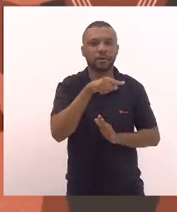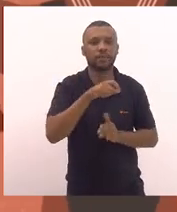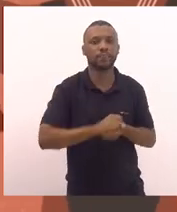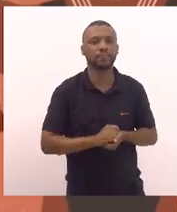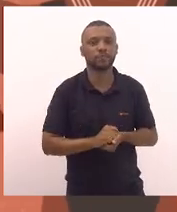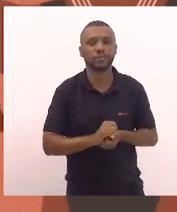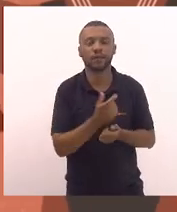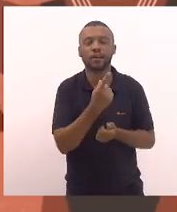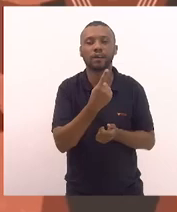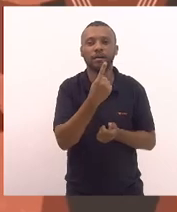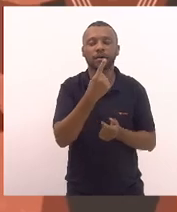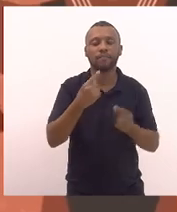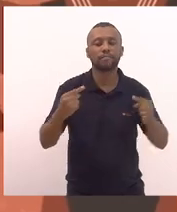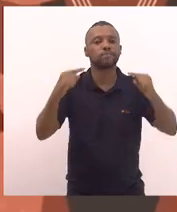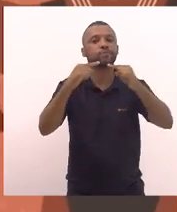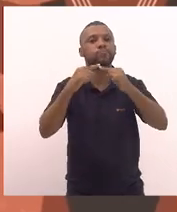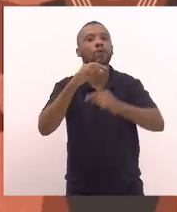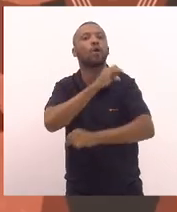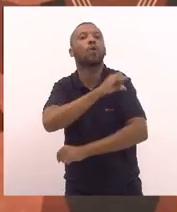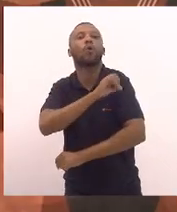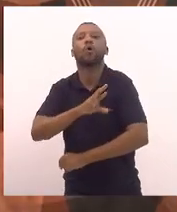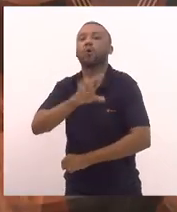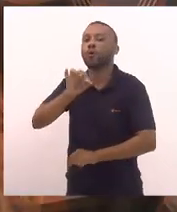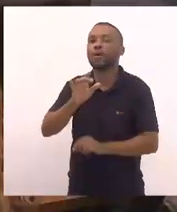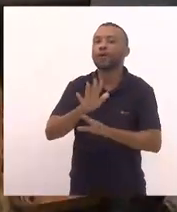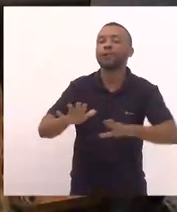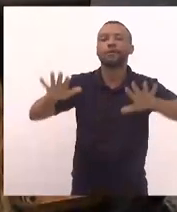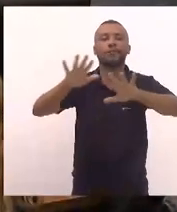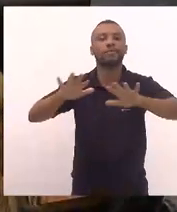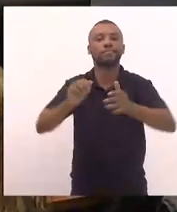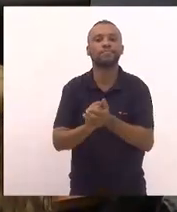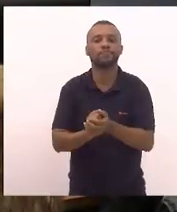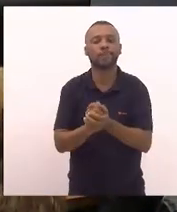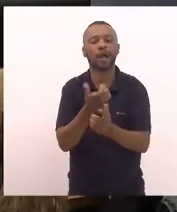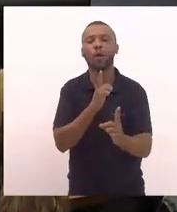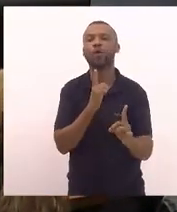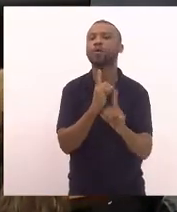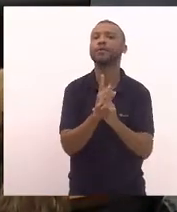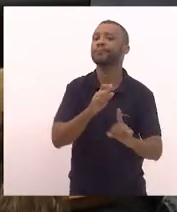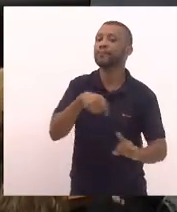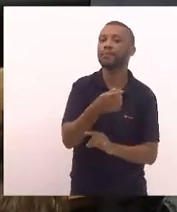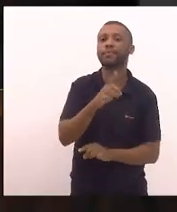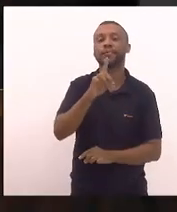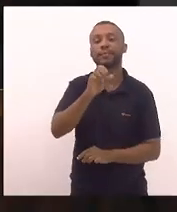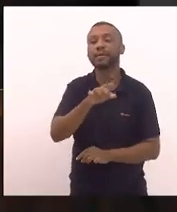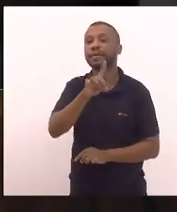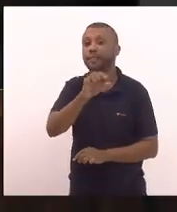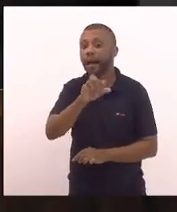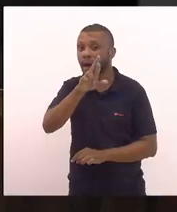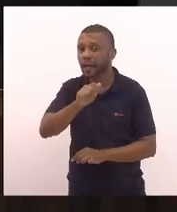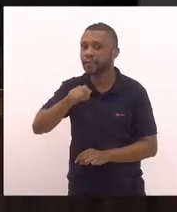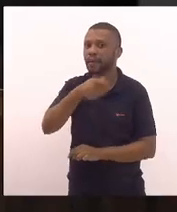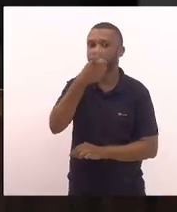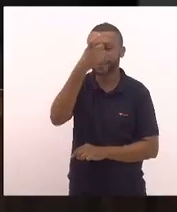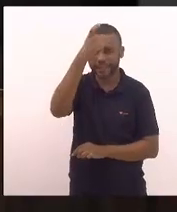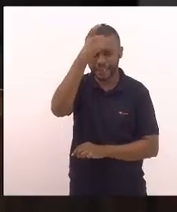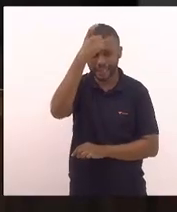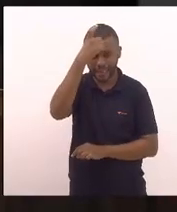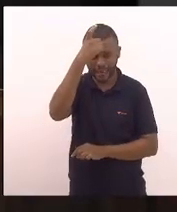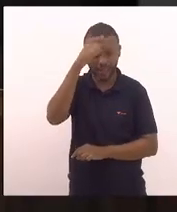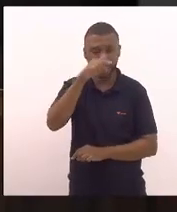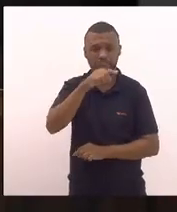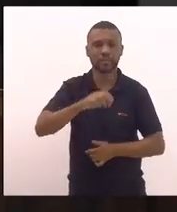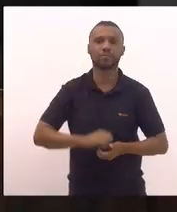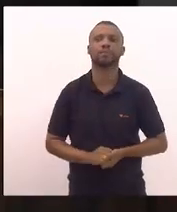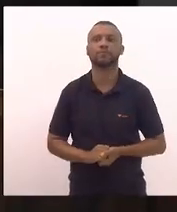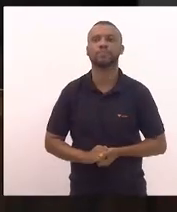a cara do Rio de Janeiro. E aí me deparei com a Dandara. Eu falei, vai ser ela mesmo, vai ser a Dandara. E